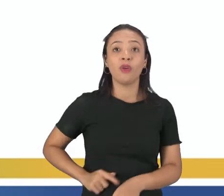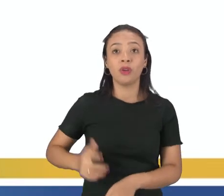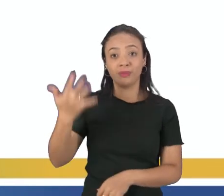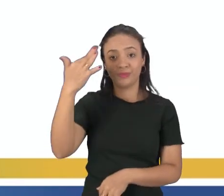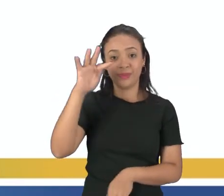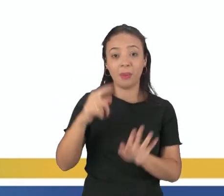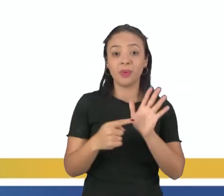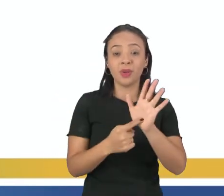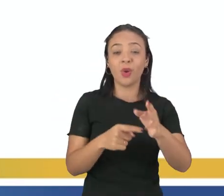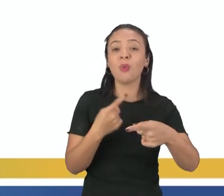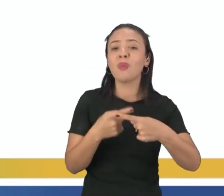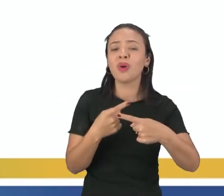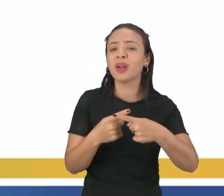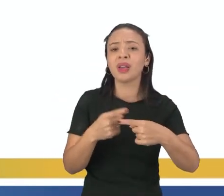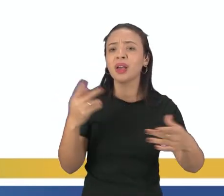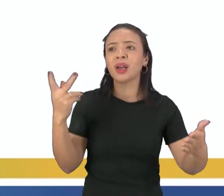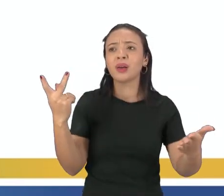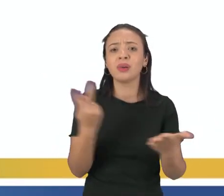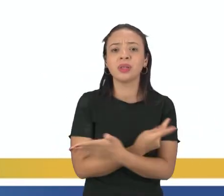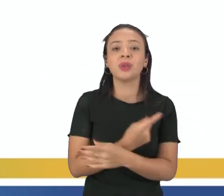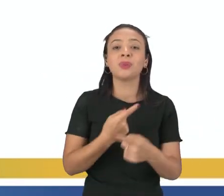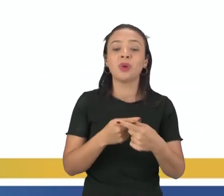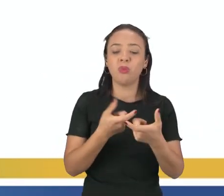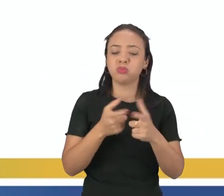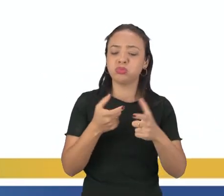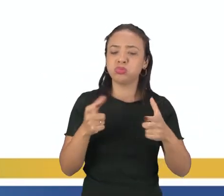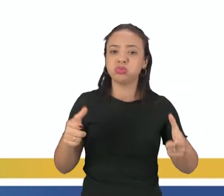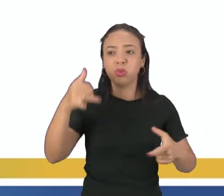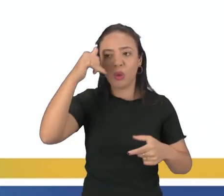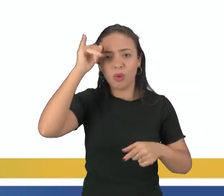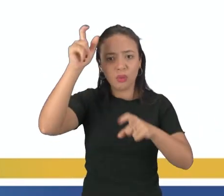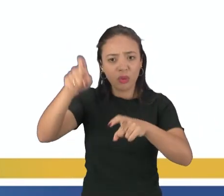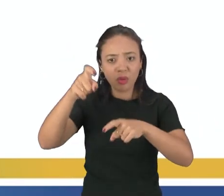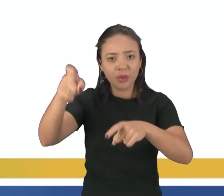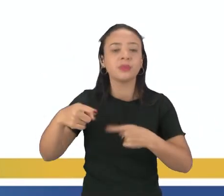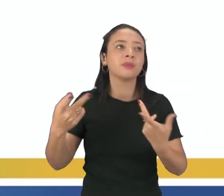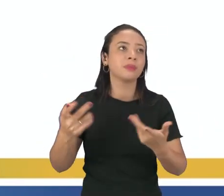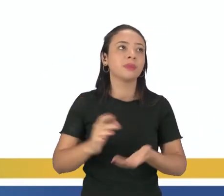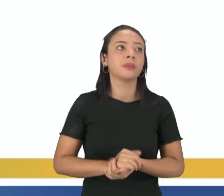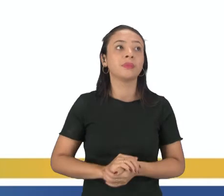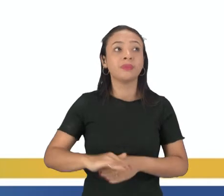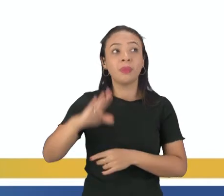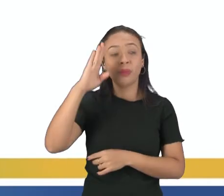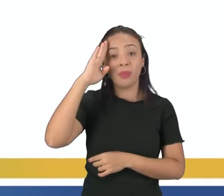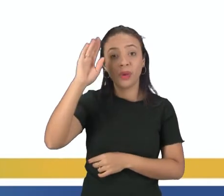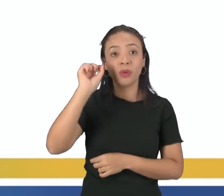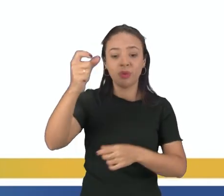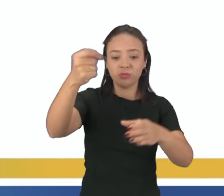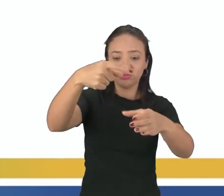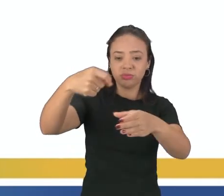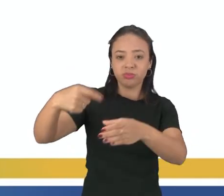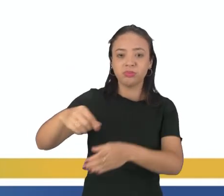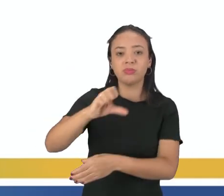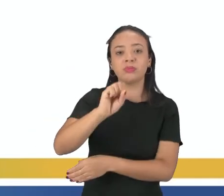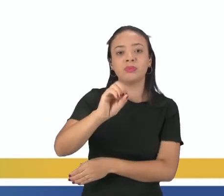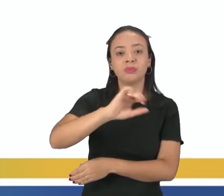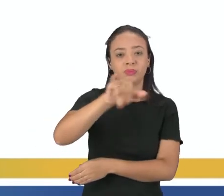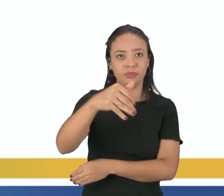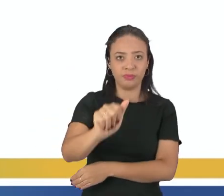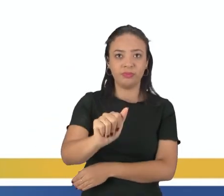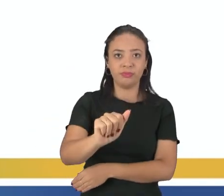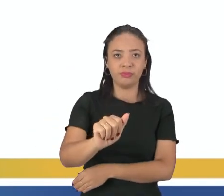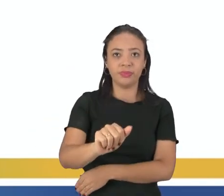causas desse desmatamento a expansão da pecuária e da agricultura, principalmente o cultivo de soja,